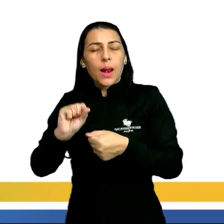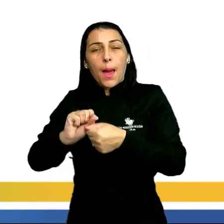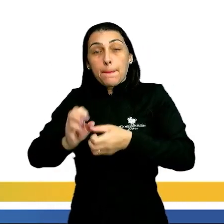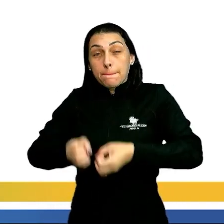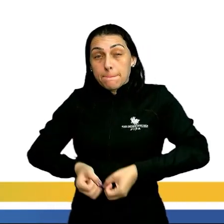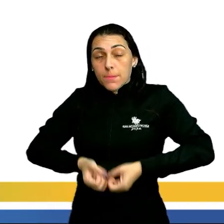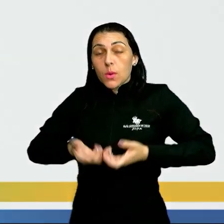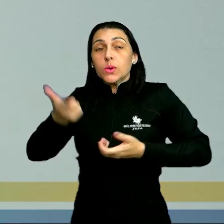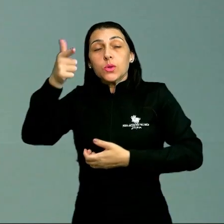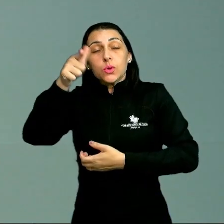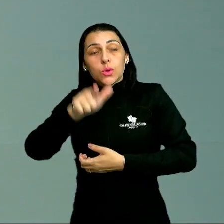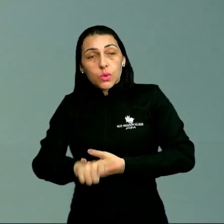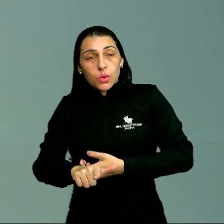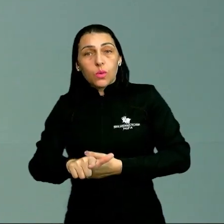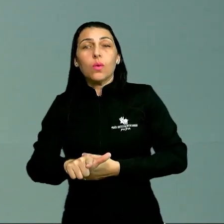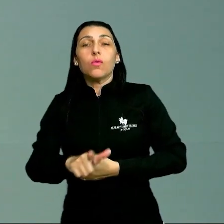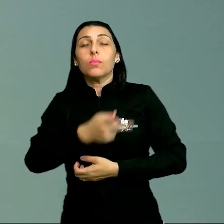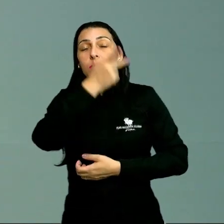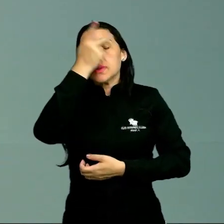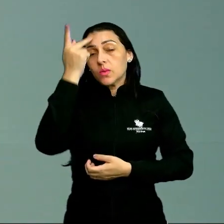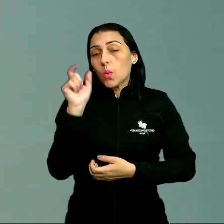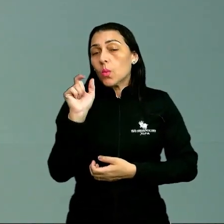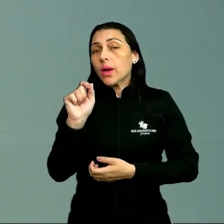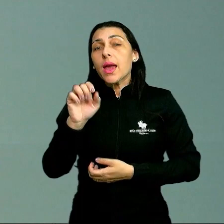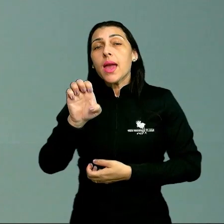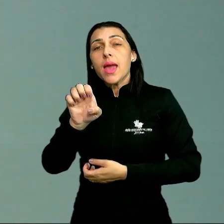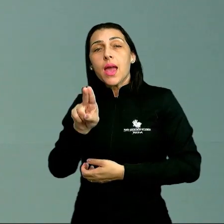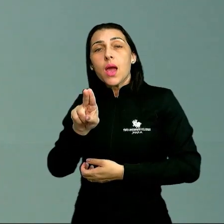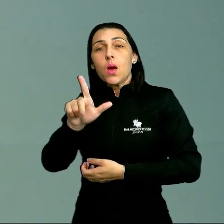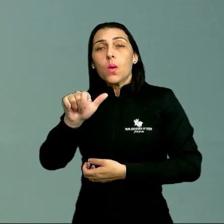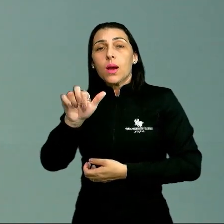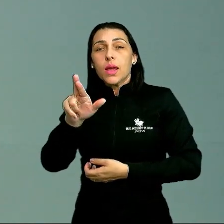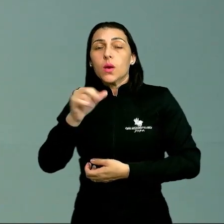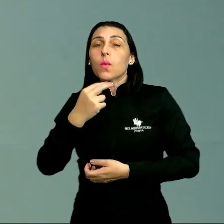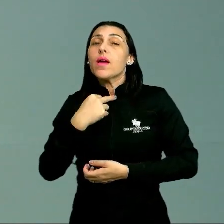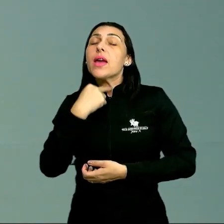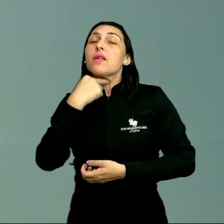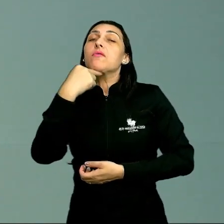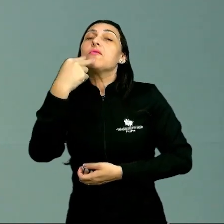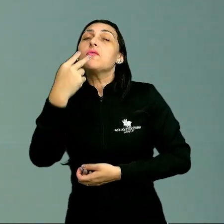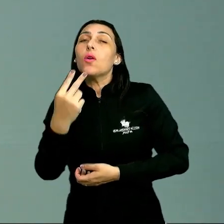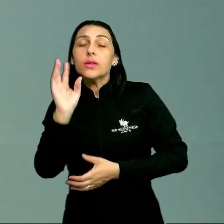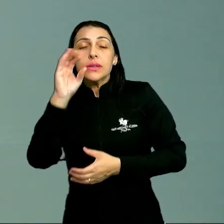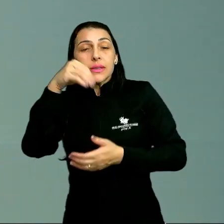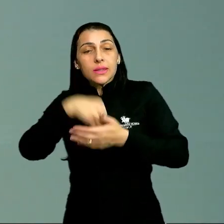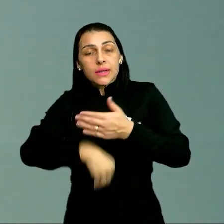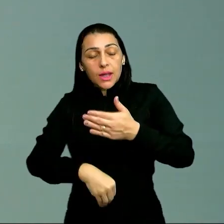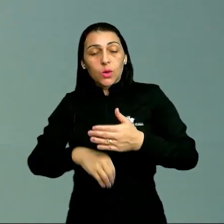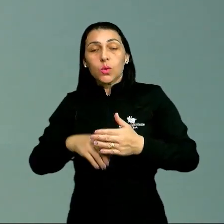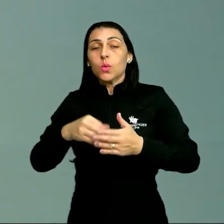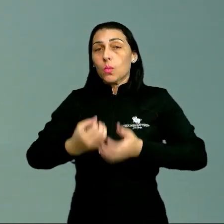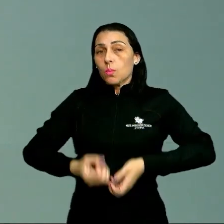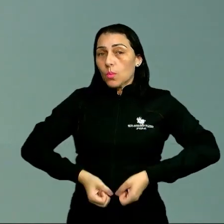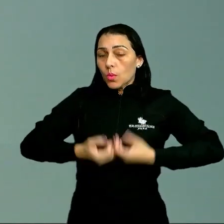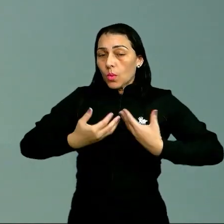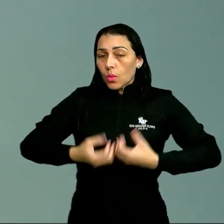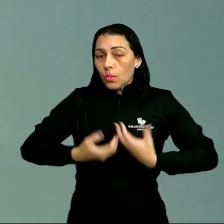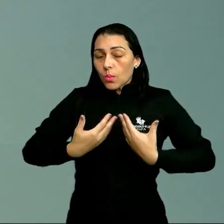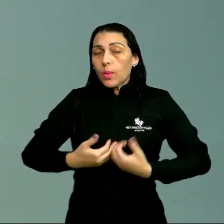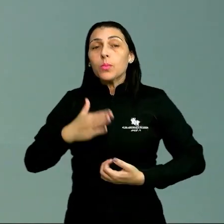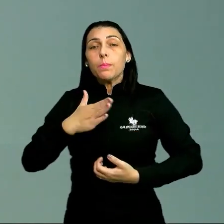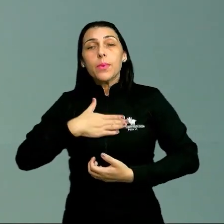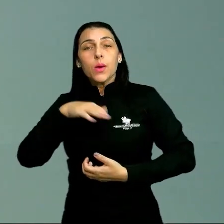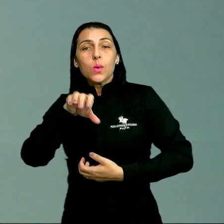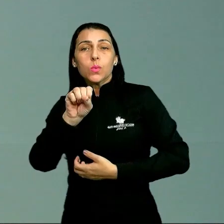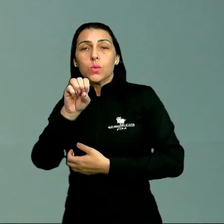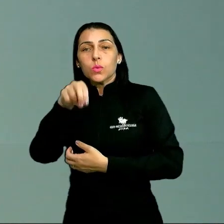aí novamente frisando, pessoal, o que é o eu lírico? É a voz que fala aí dentro do meu poema, no caso, aí dentro do meu soneto,